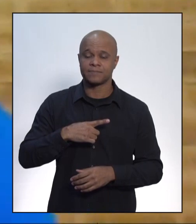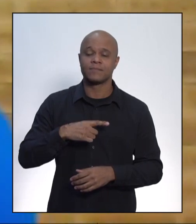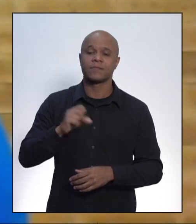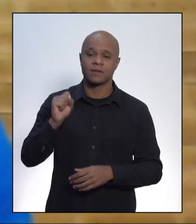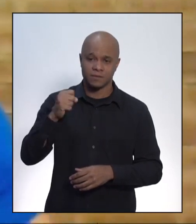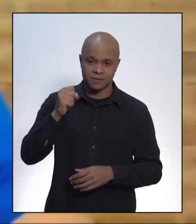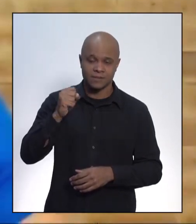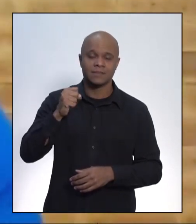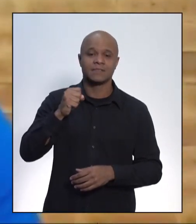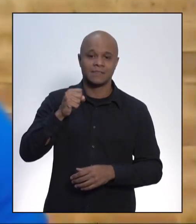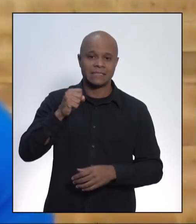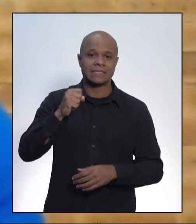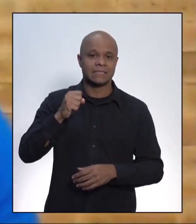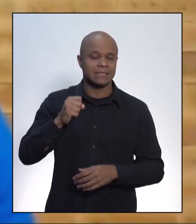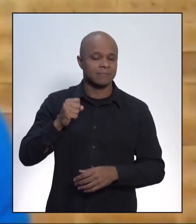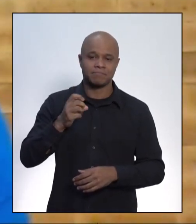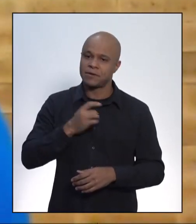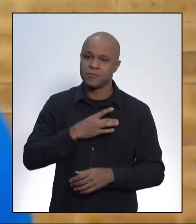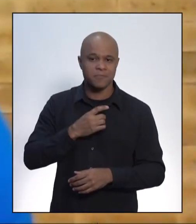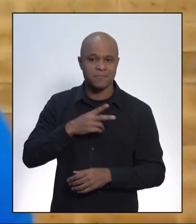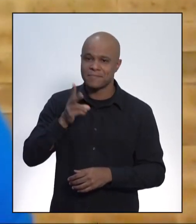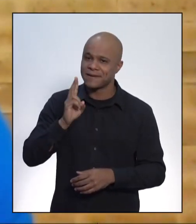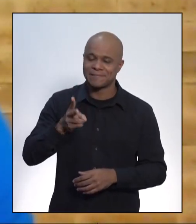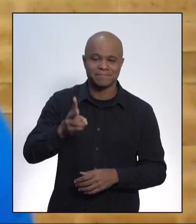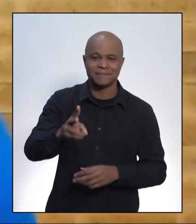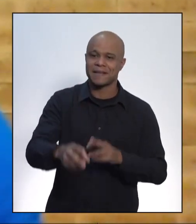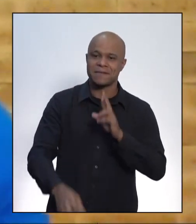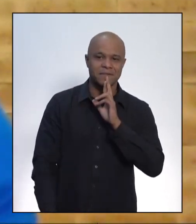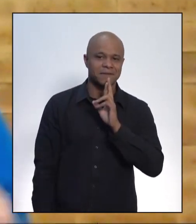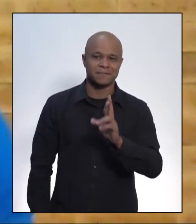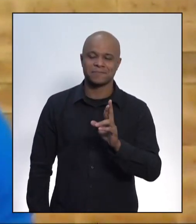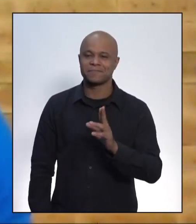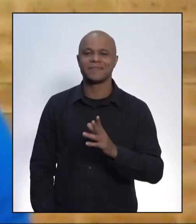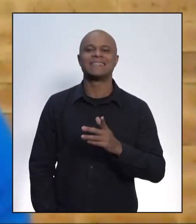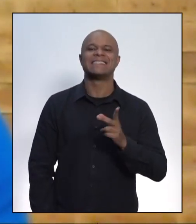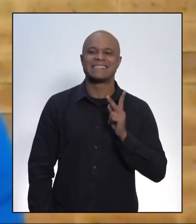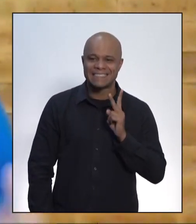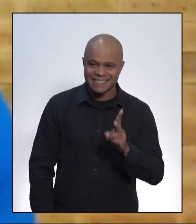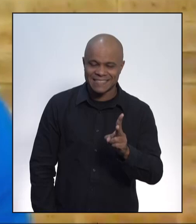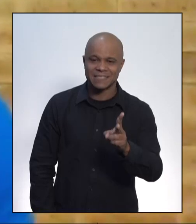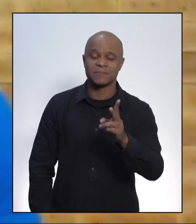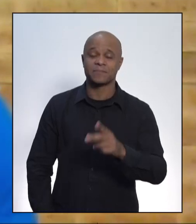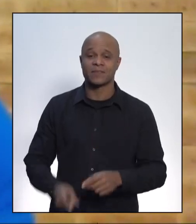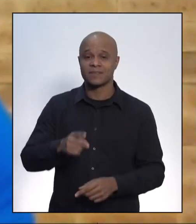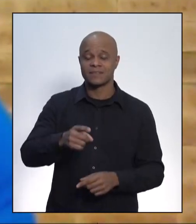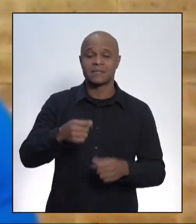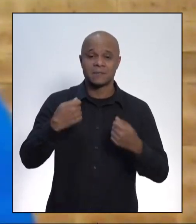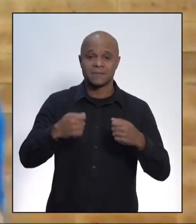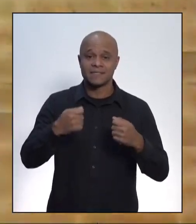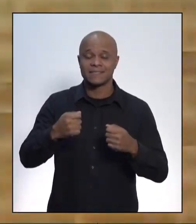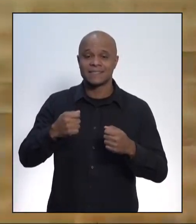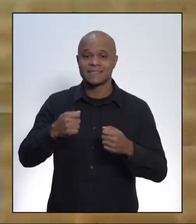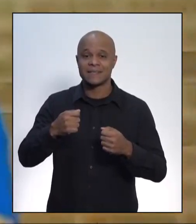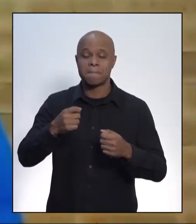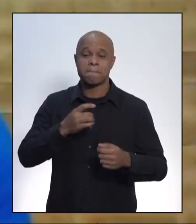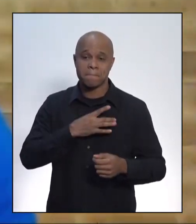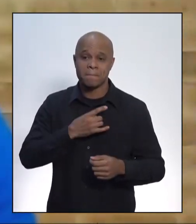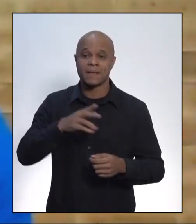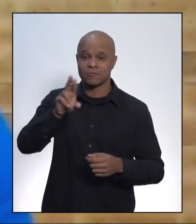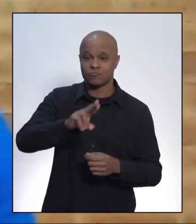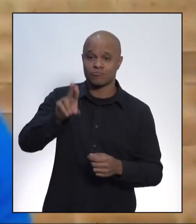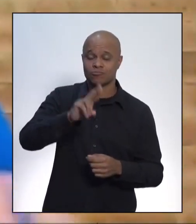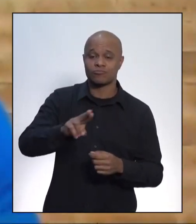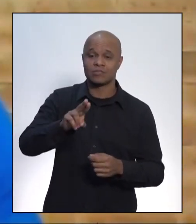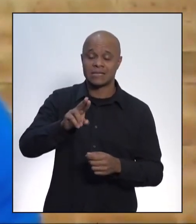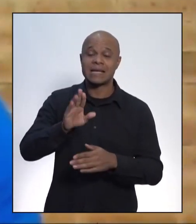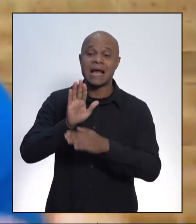acho que o medo acompanha, né? O frio na barriga, a ansiedade, mas no final não é um medo que paralisa. Eu acho que assim, você tem que usar o medo como combustível para te projetar